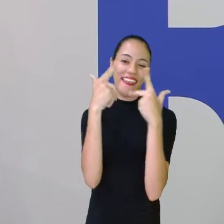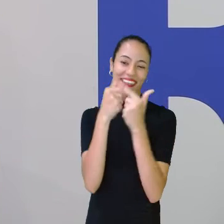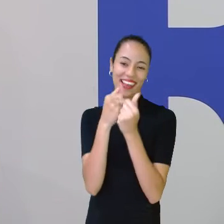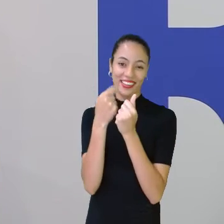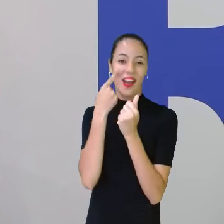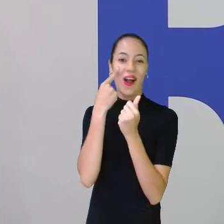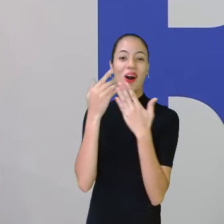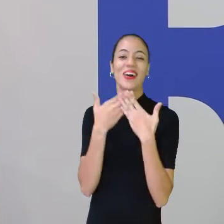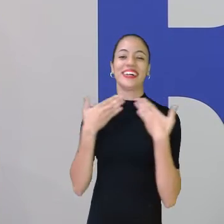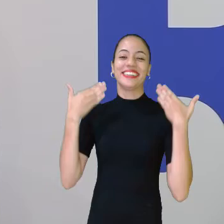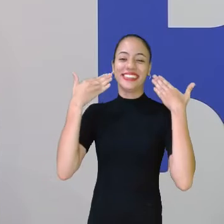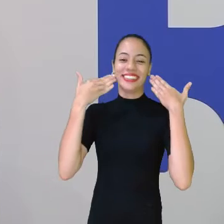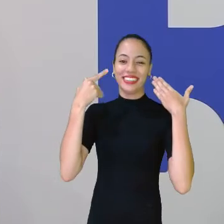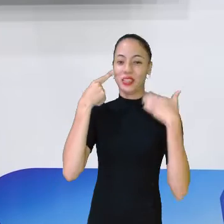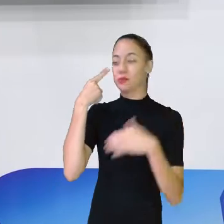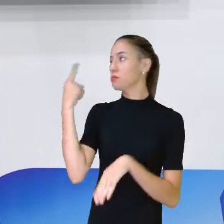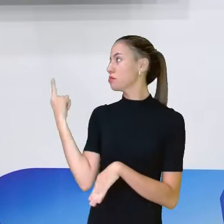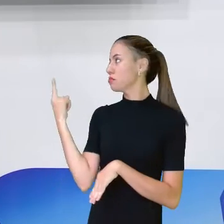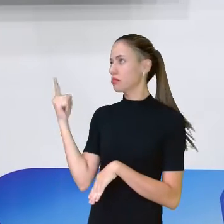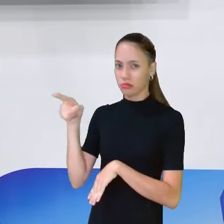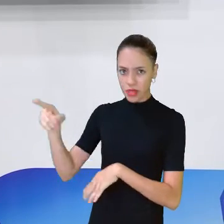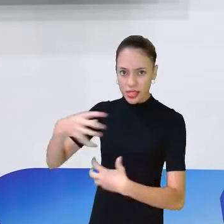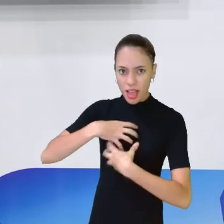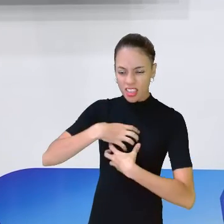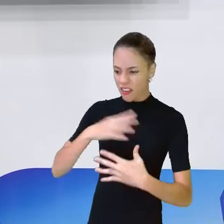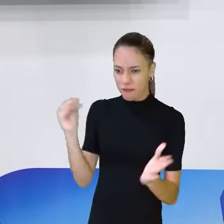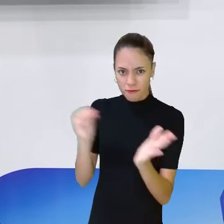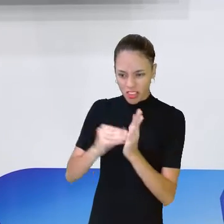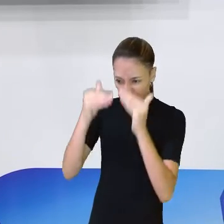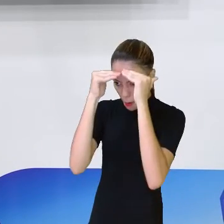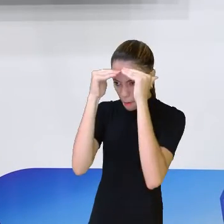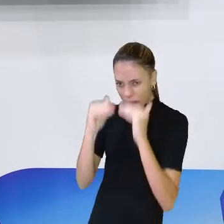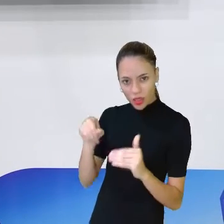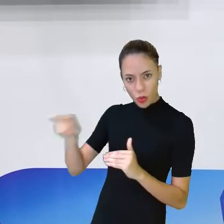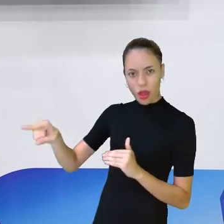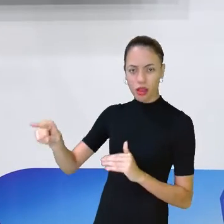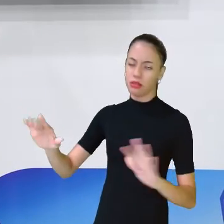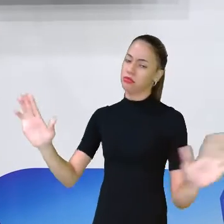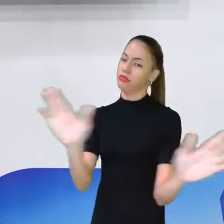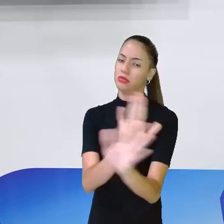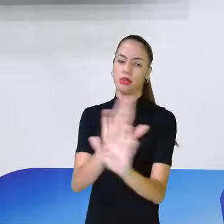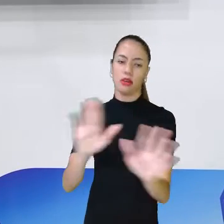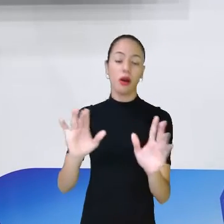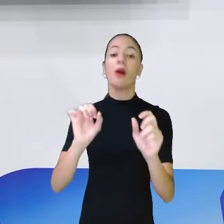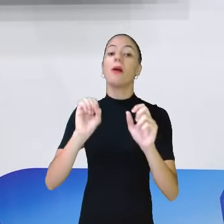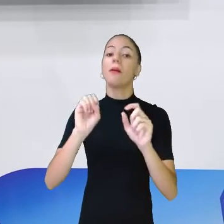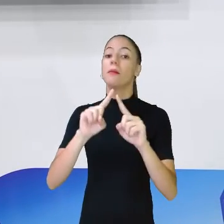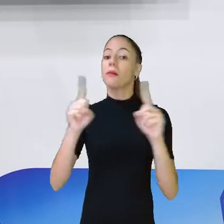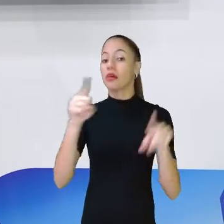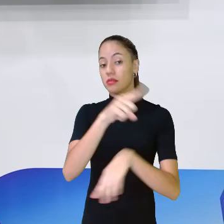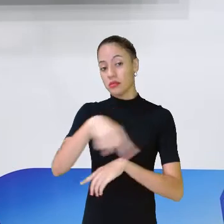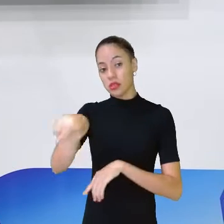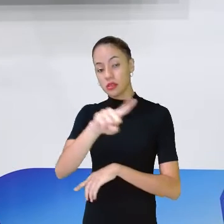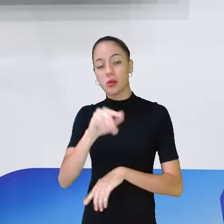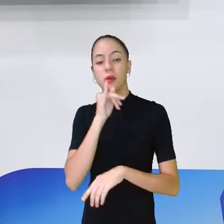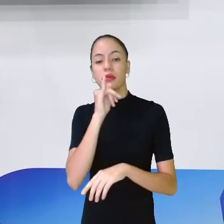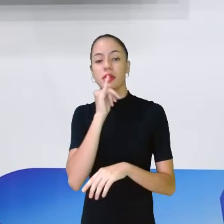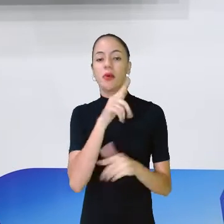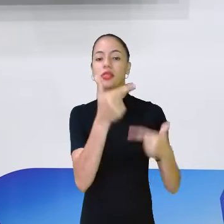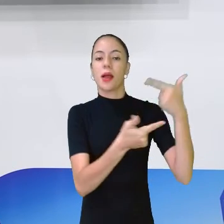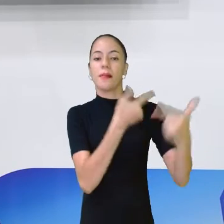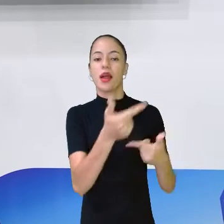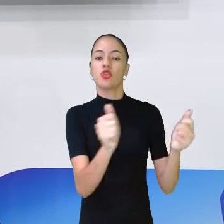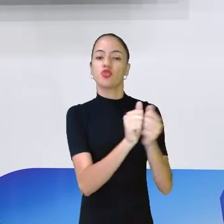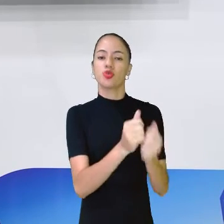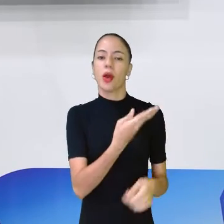sorridente na tela. Ele não se sente respeitado sendo chamado assim. Mas se você tem aí colegas que trabalham com você, aí tem